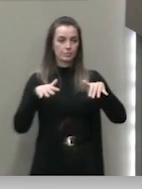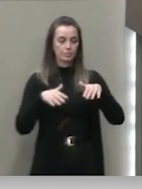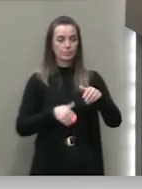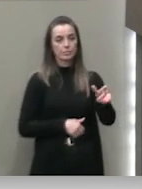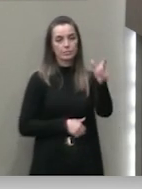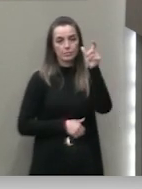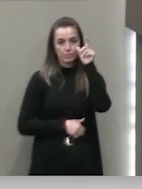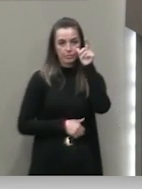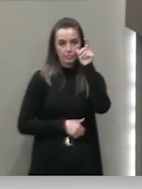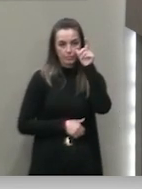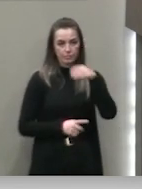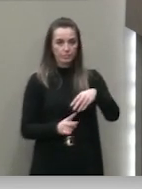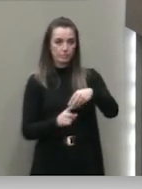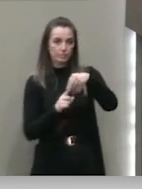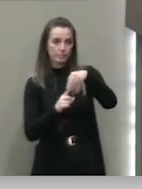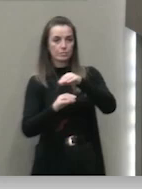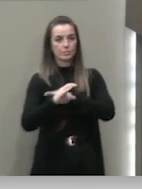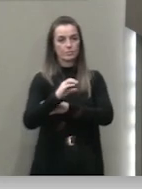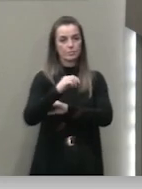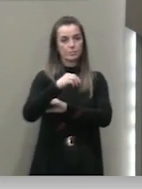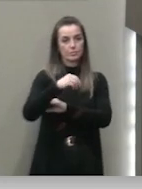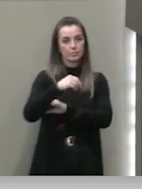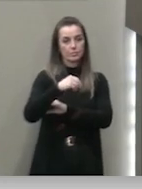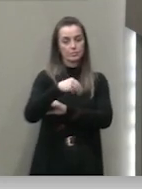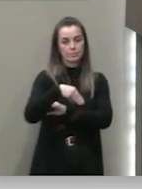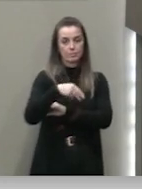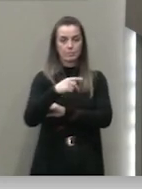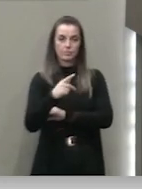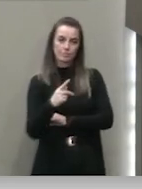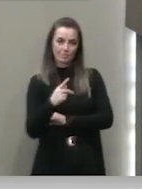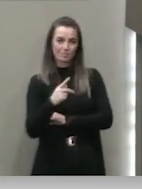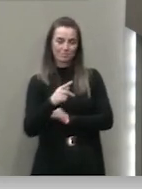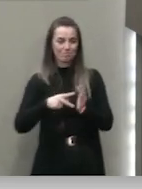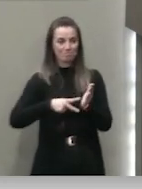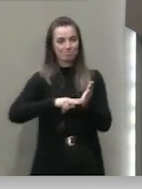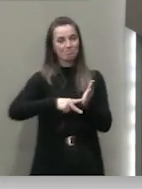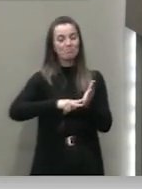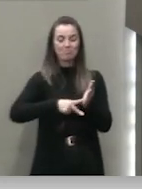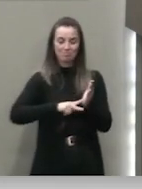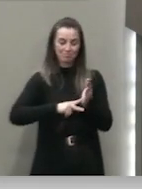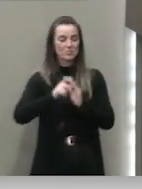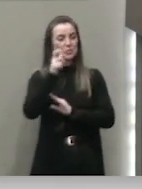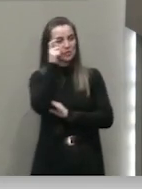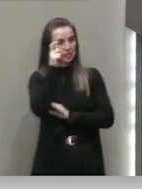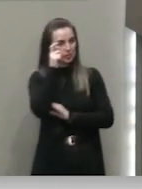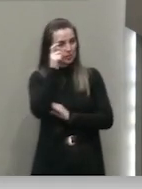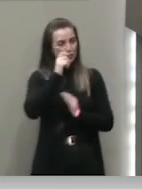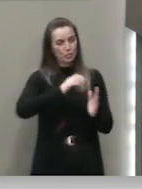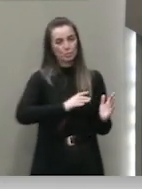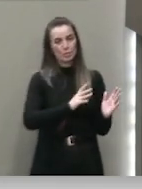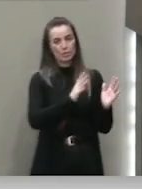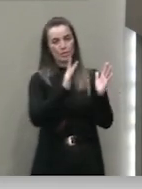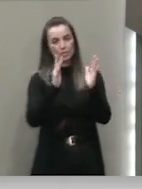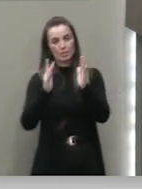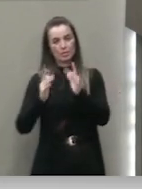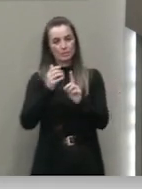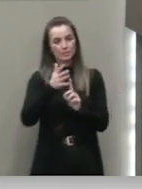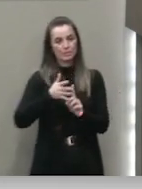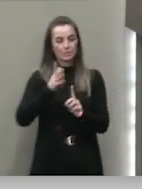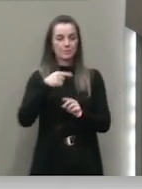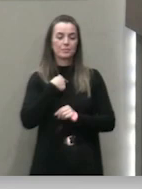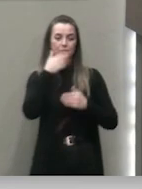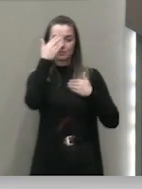em especial o CMP Sindicato, que estará acompanhando o nosso grande expediente, onde a gente agradece não